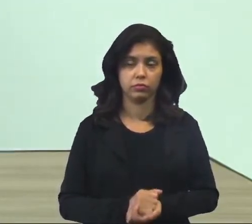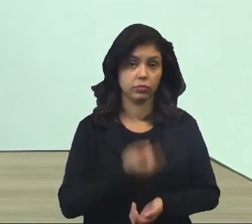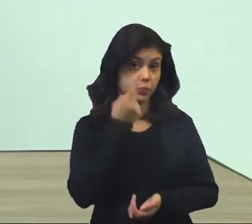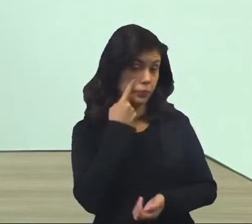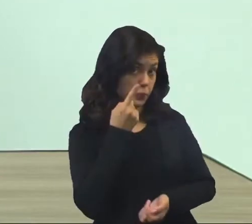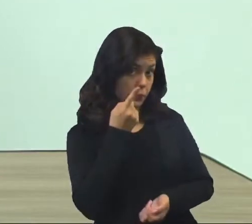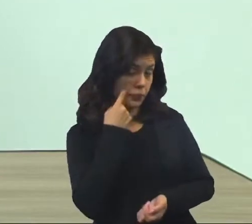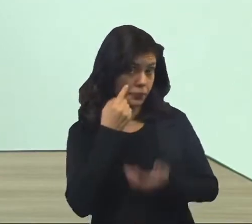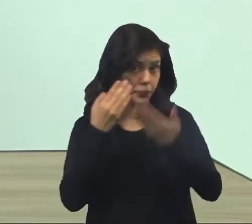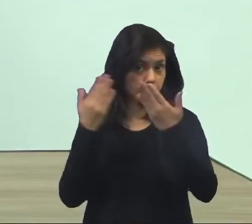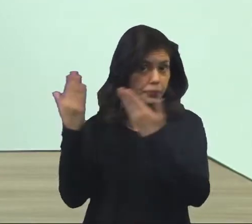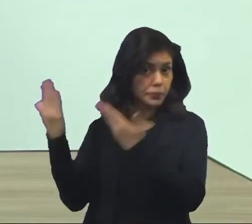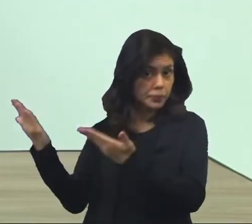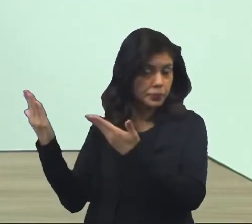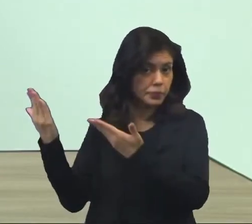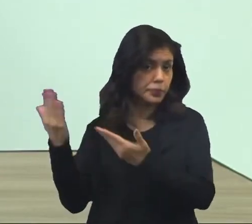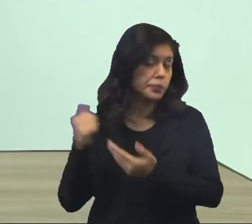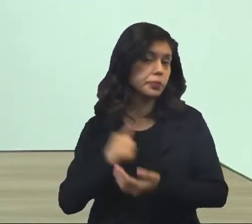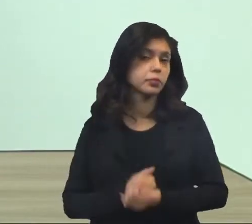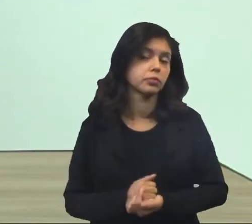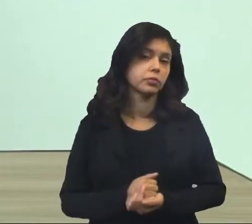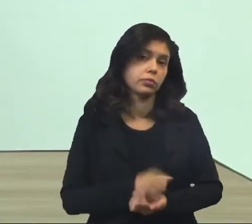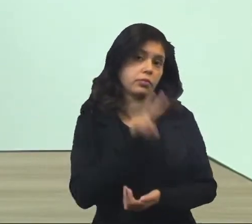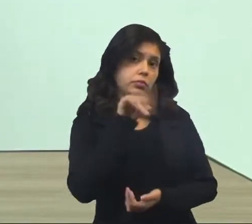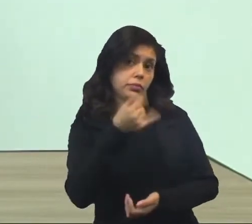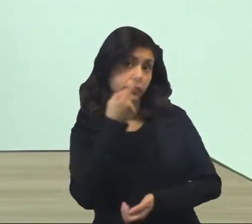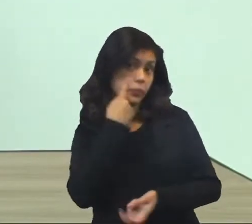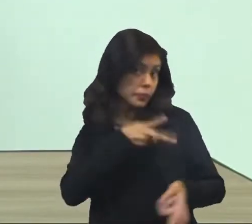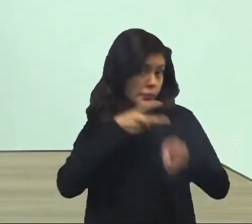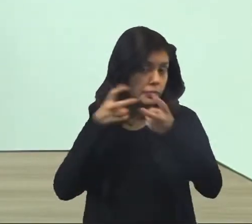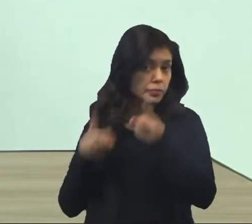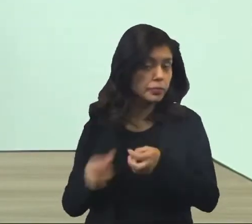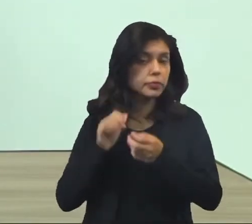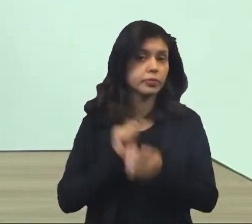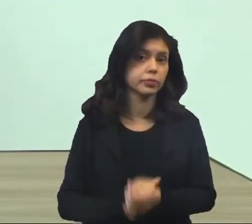o seguinte, ó. A gente vai observar